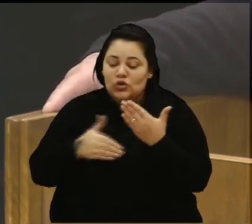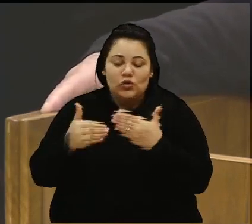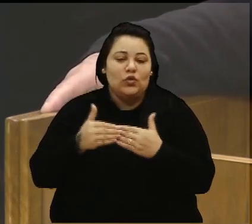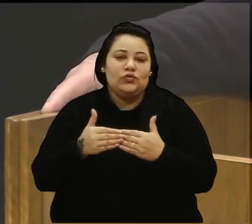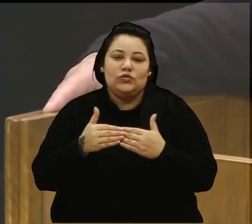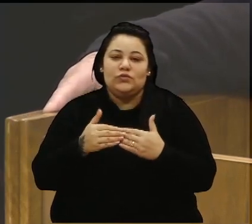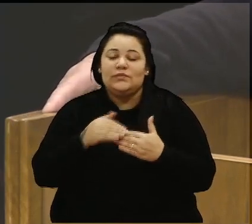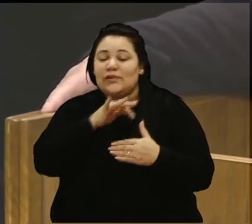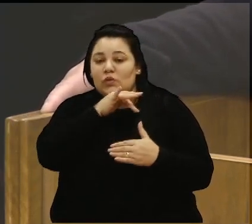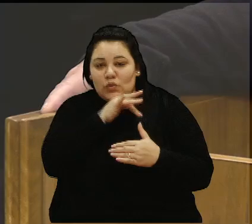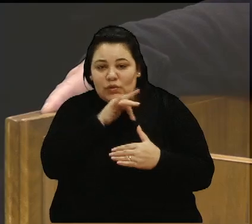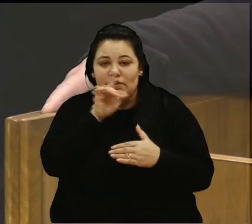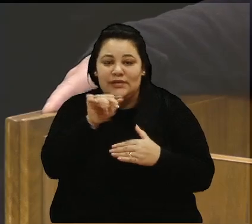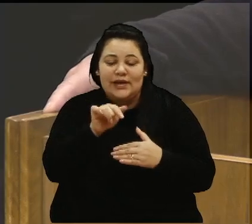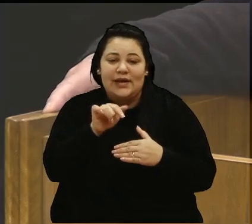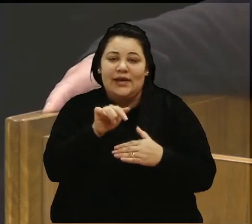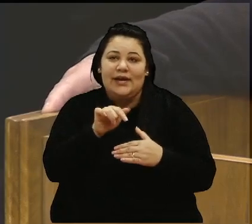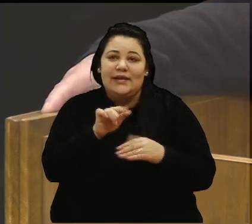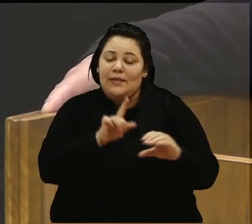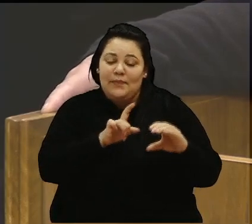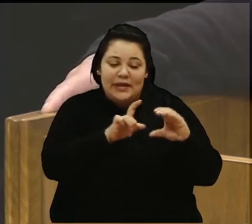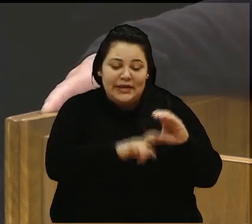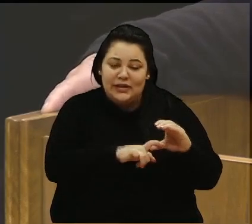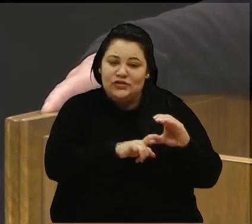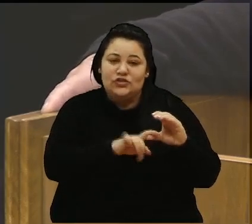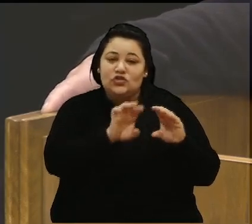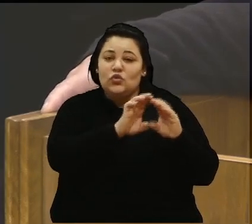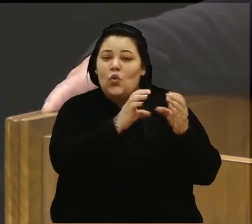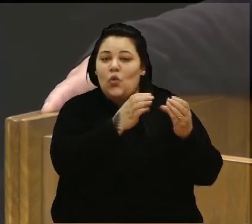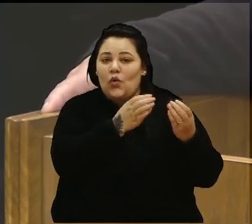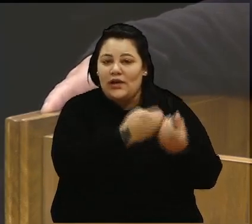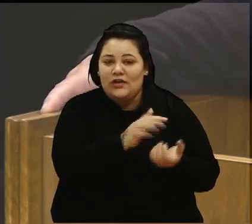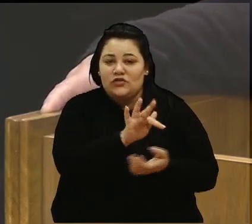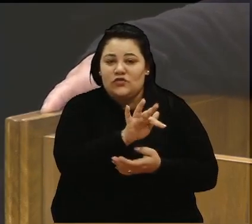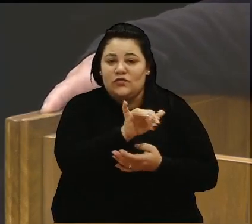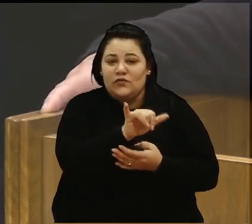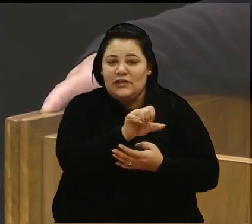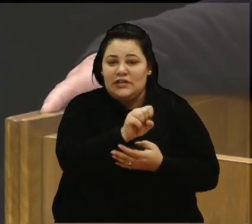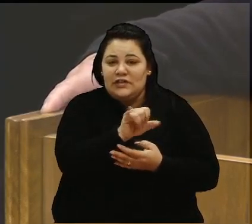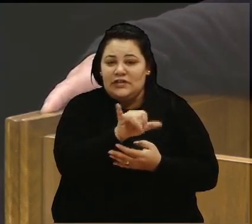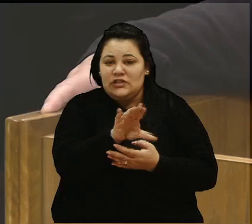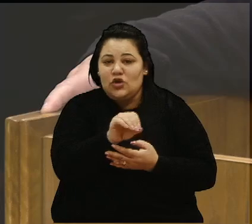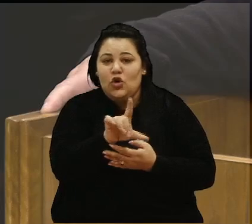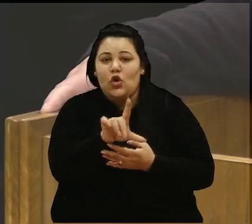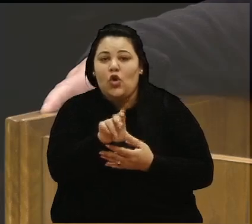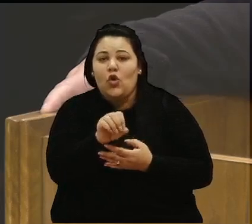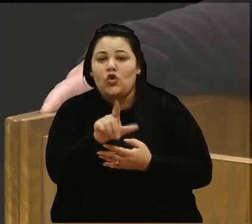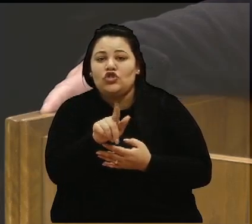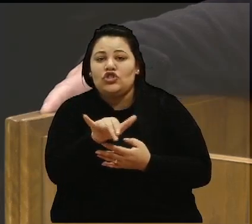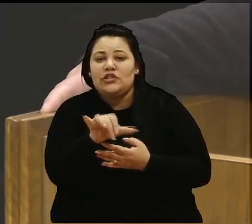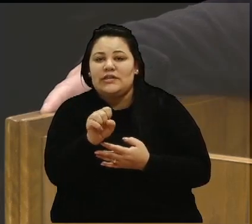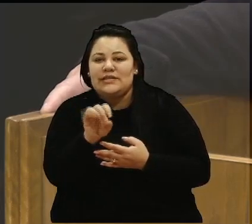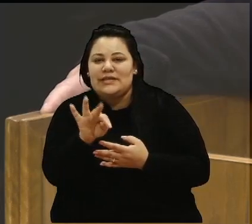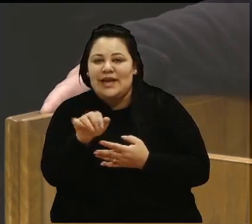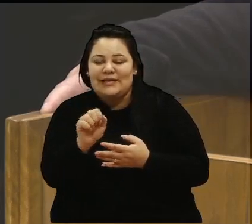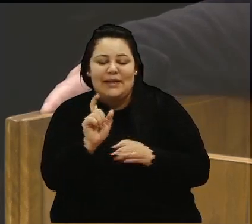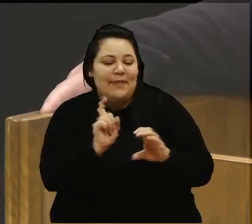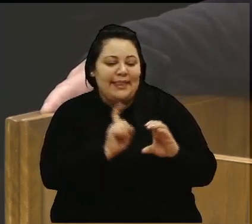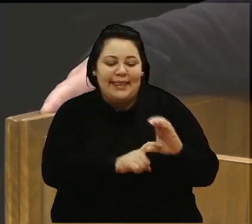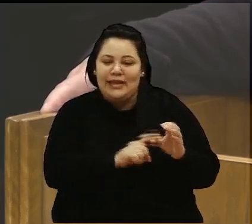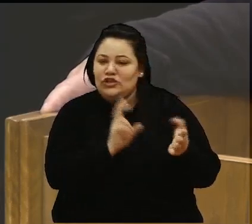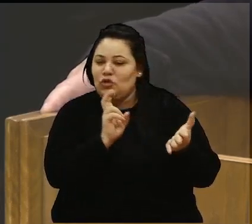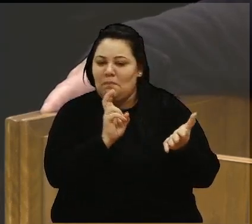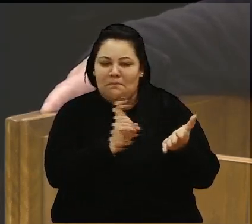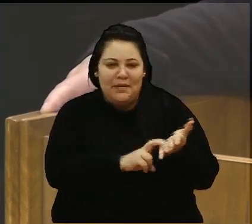Congresso fisiologista, tá? A serviço do rentismo, a serviço dos bancos, e